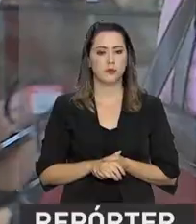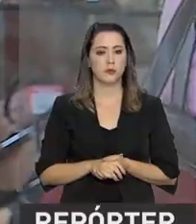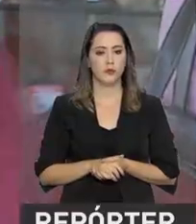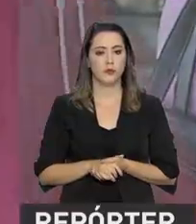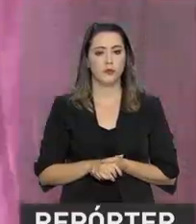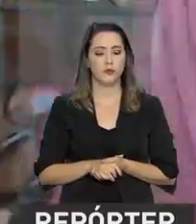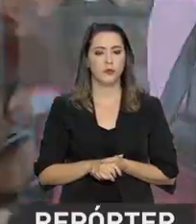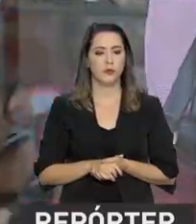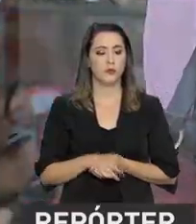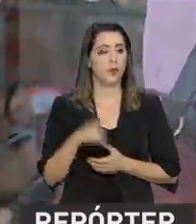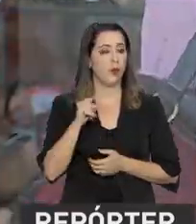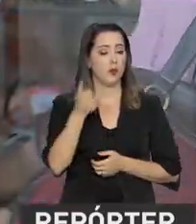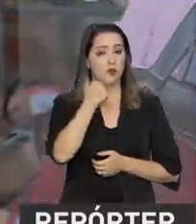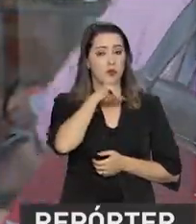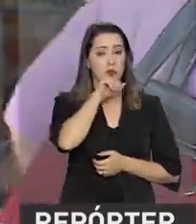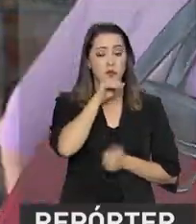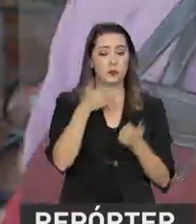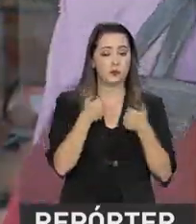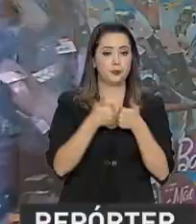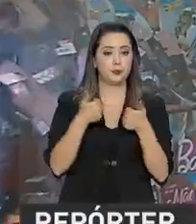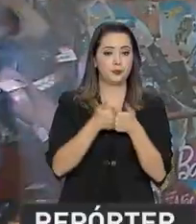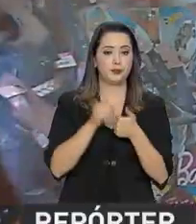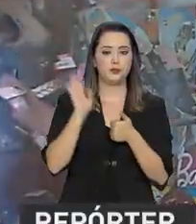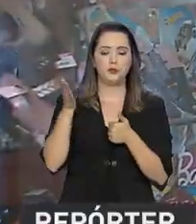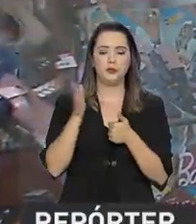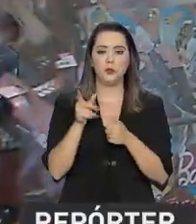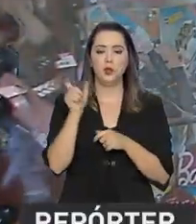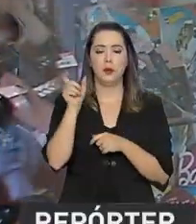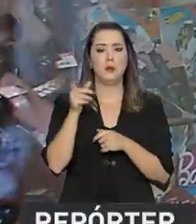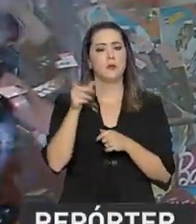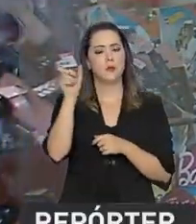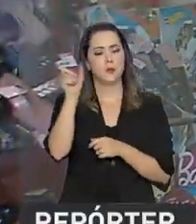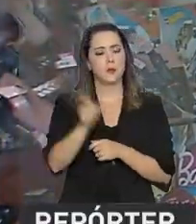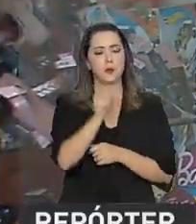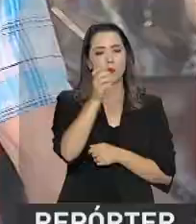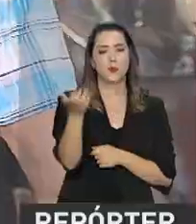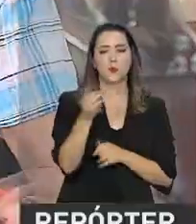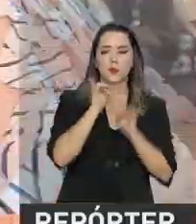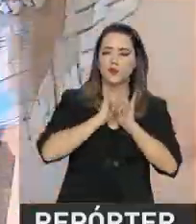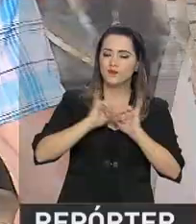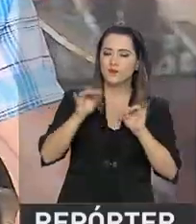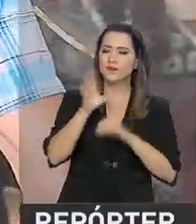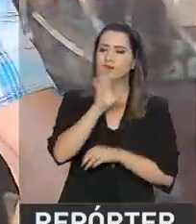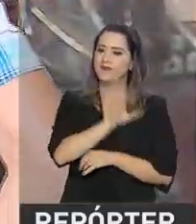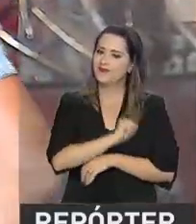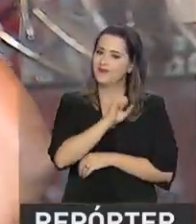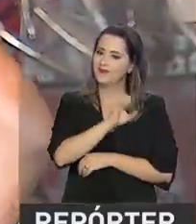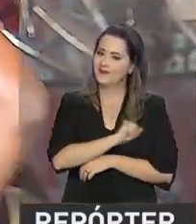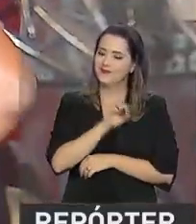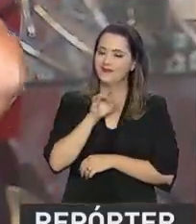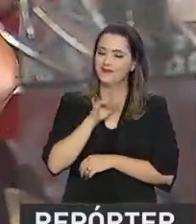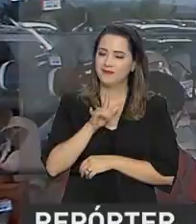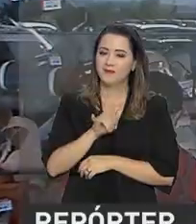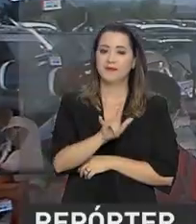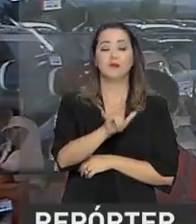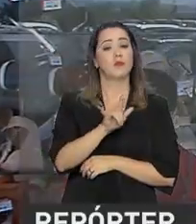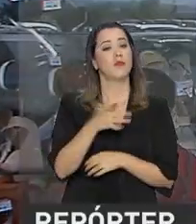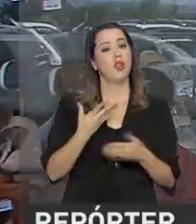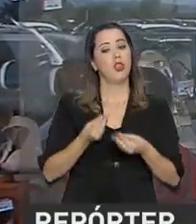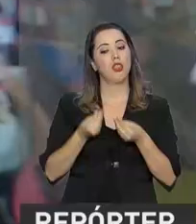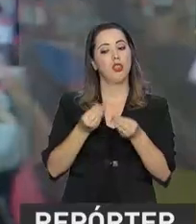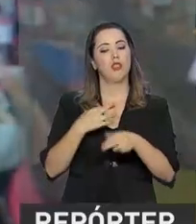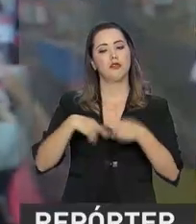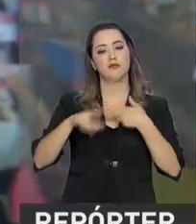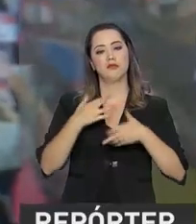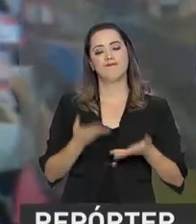o dia das mães está chegando e que não quer declarar o seu amor a elas com um presentinho dia das